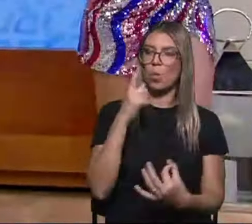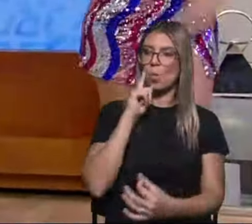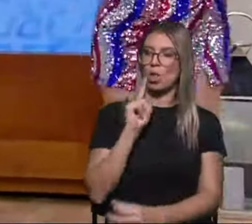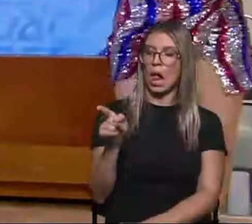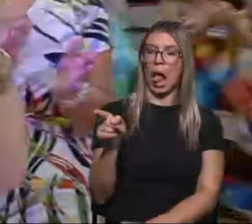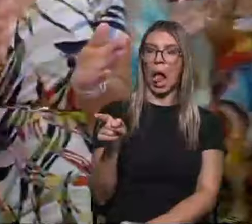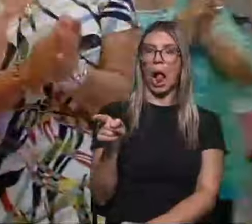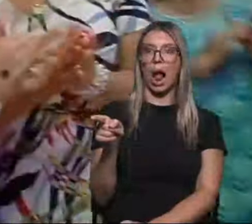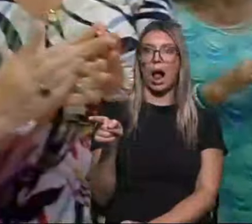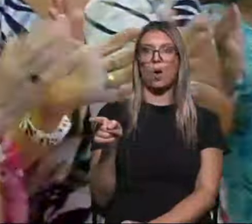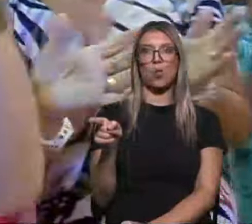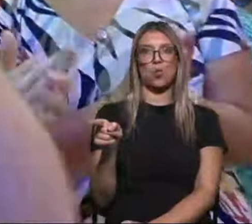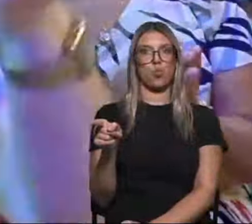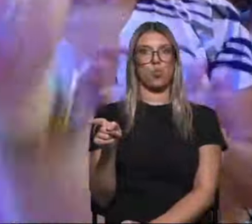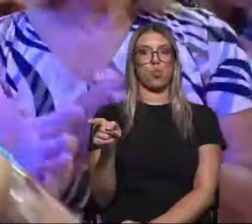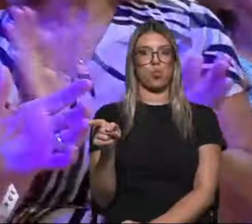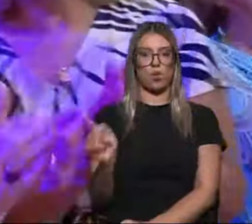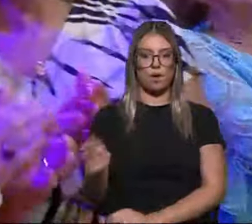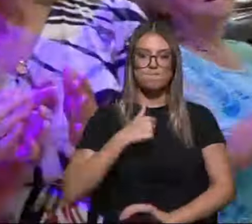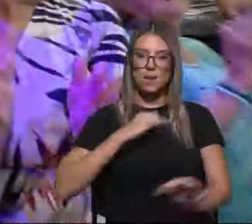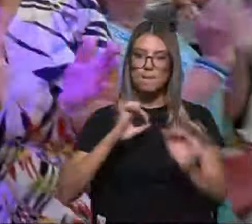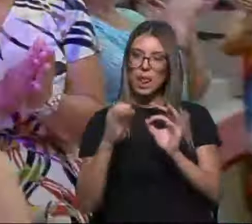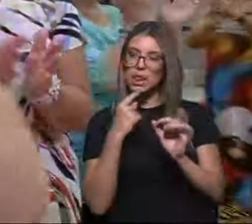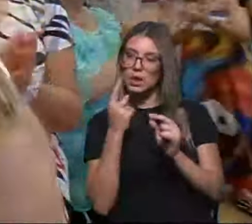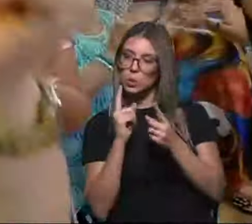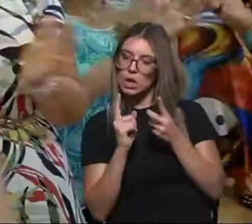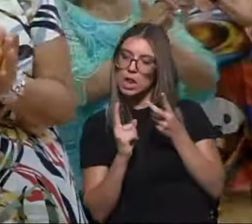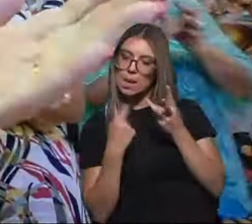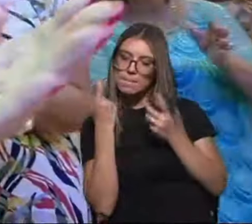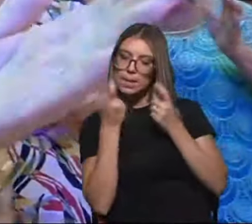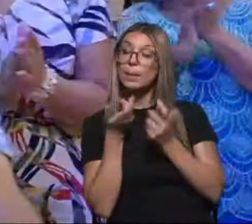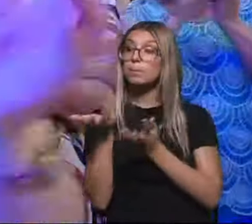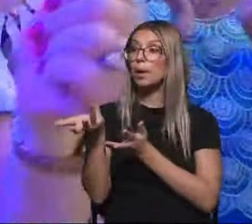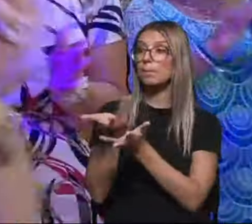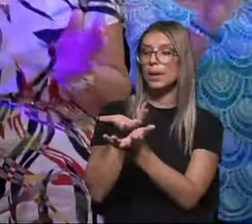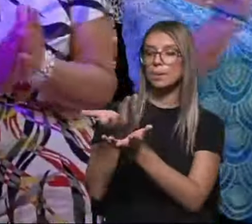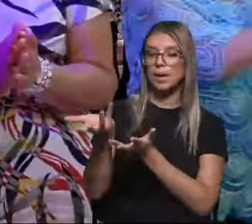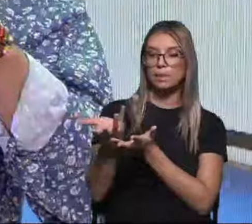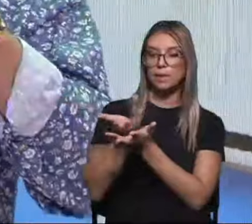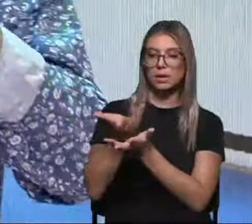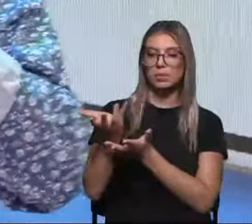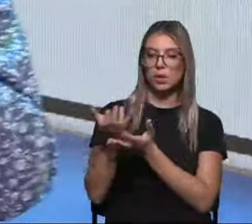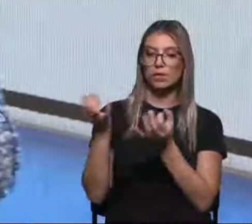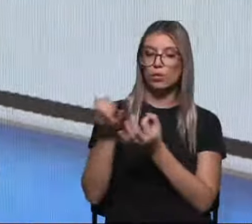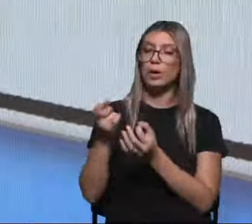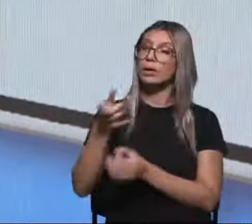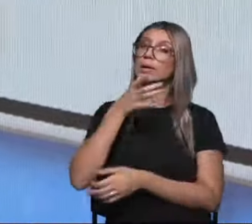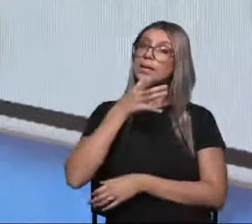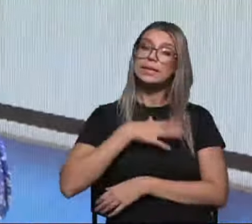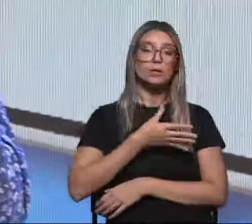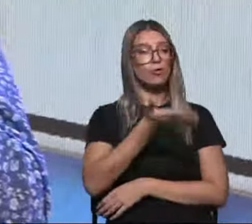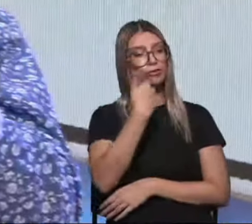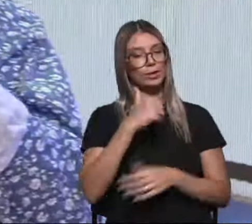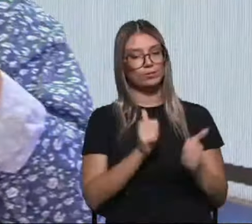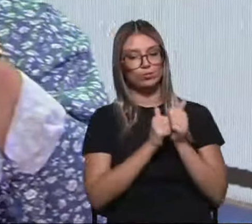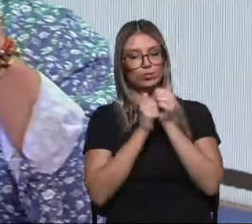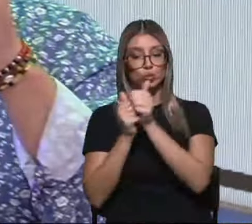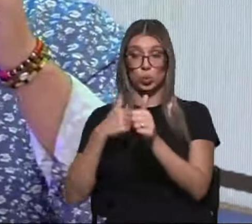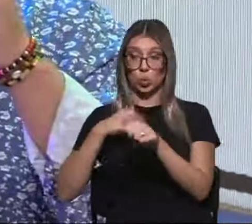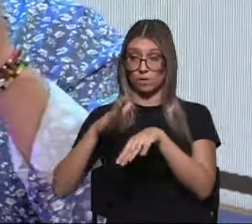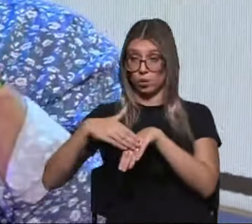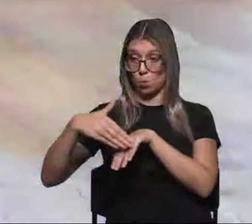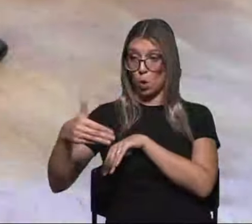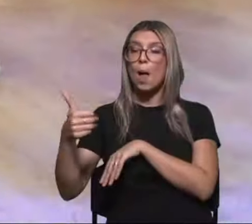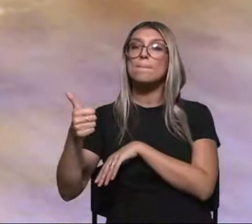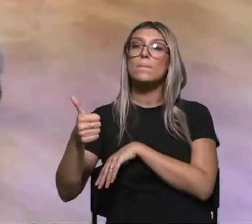estava. Preparei nova jogada, meti conversa com ela. E ela disse vem comigo que saio na boba